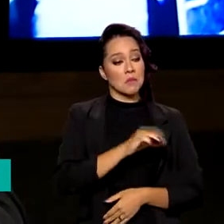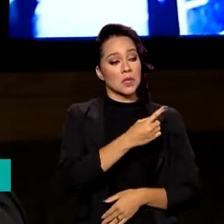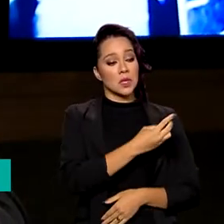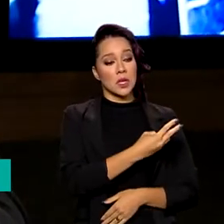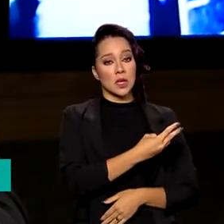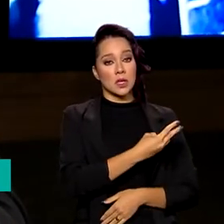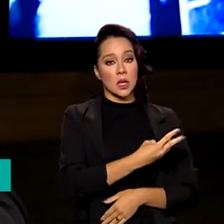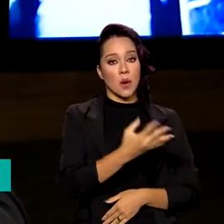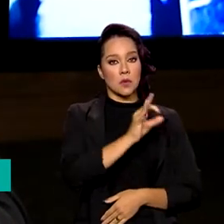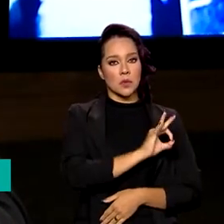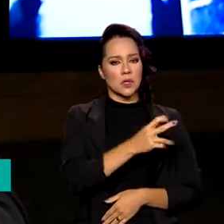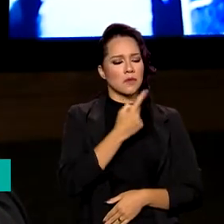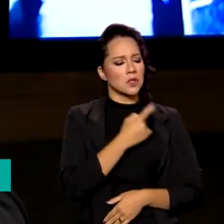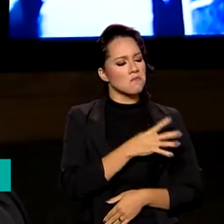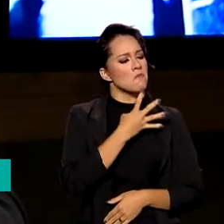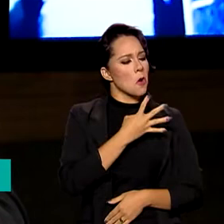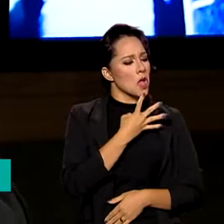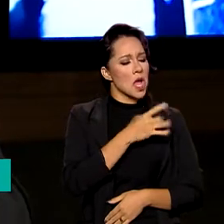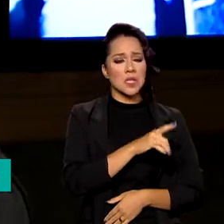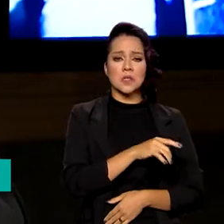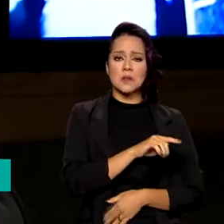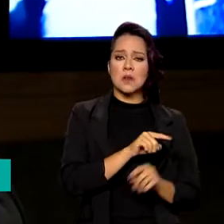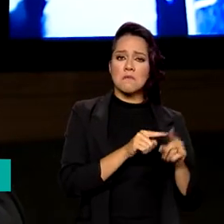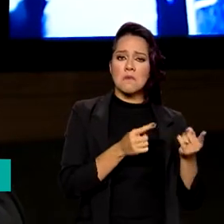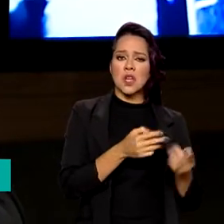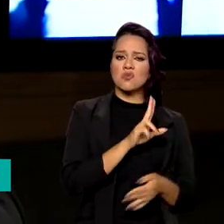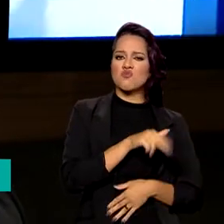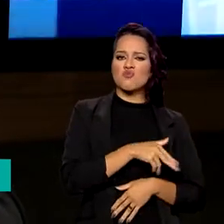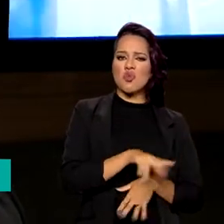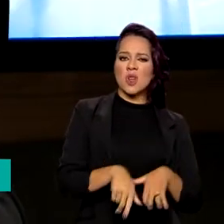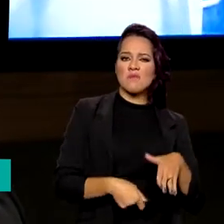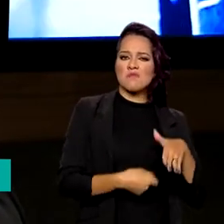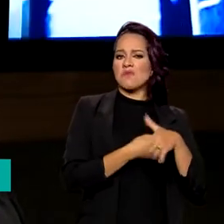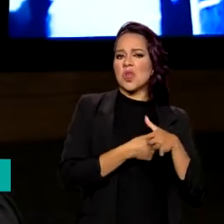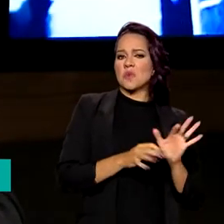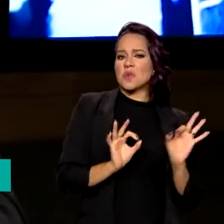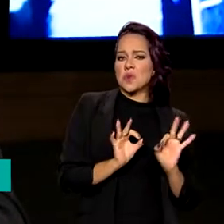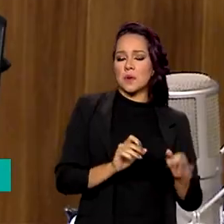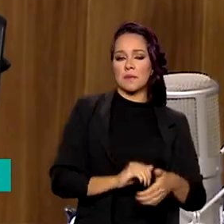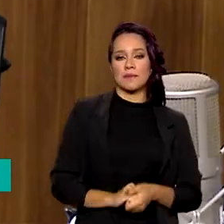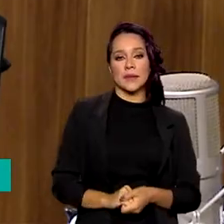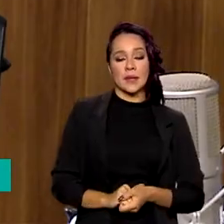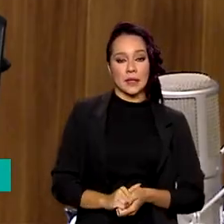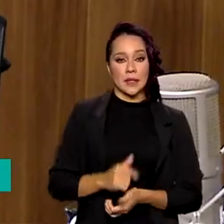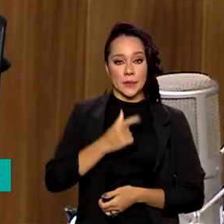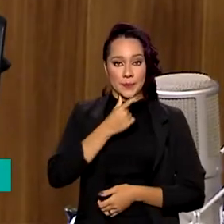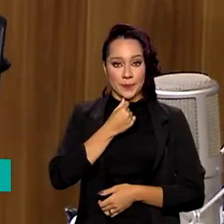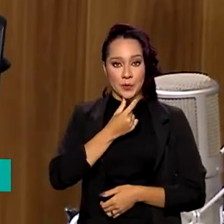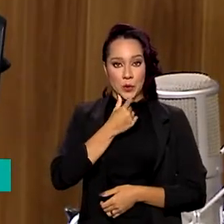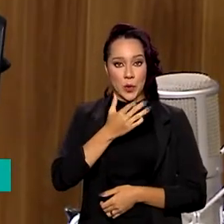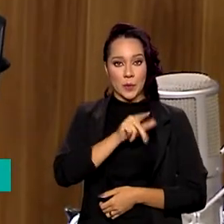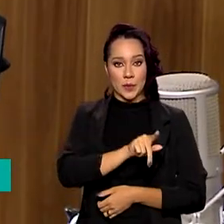34% dizem conhecê-los no entanto jamais terem feito o uso desses canais